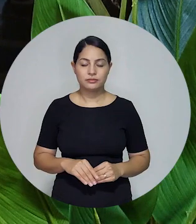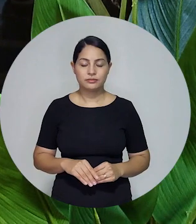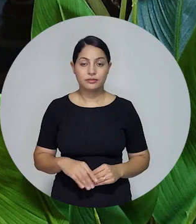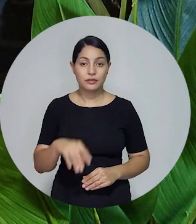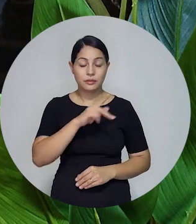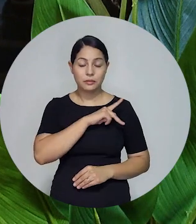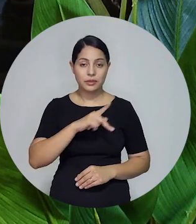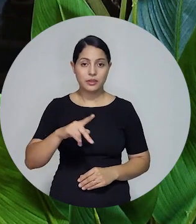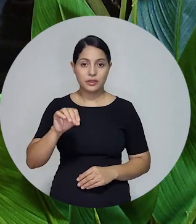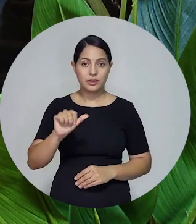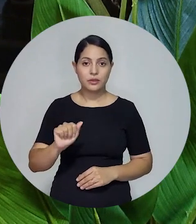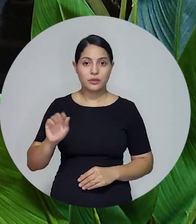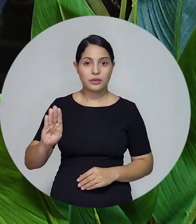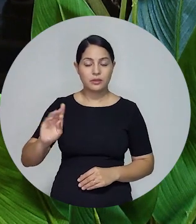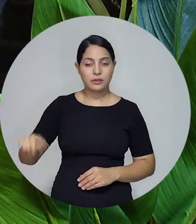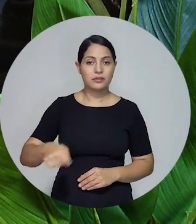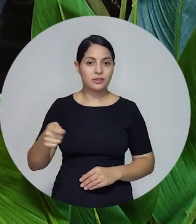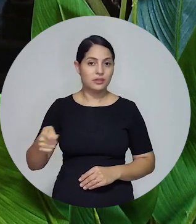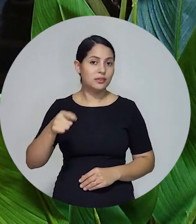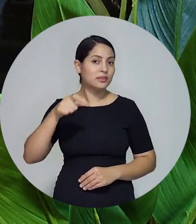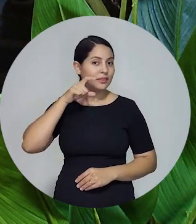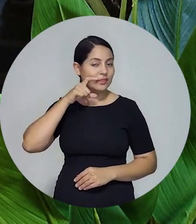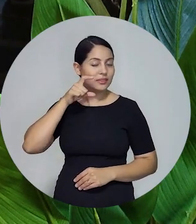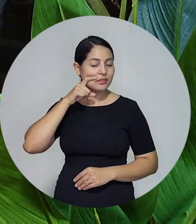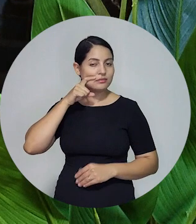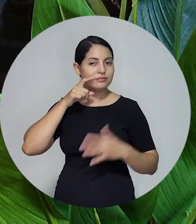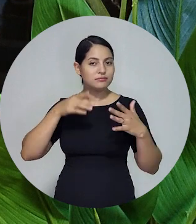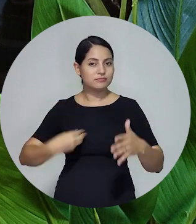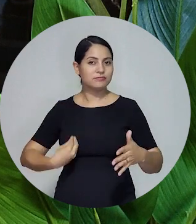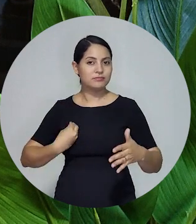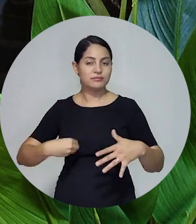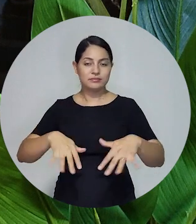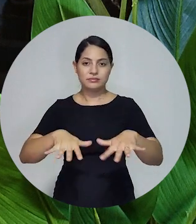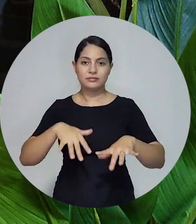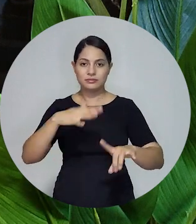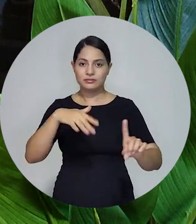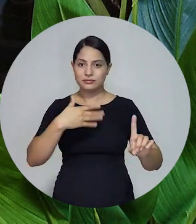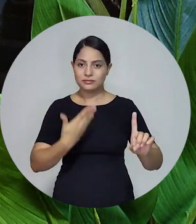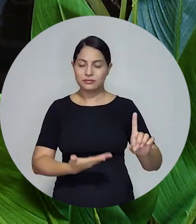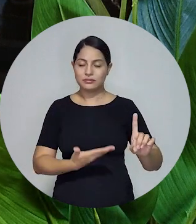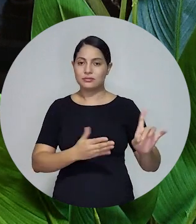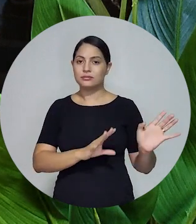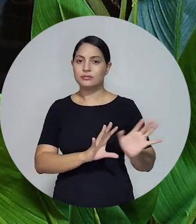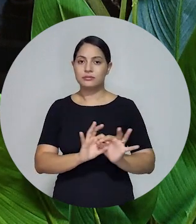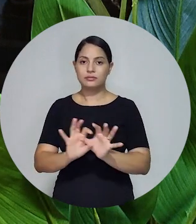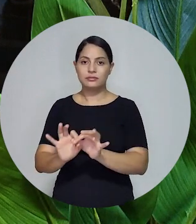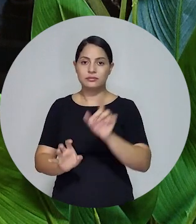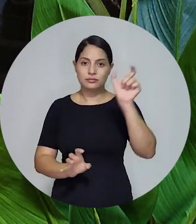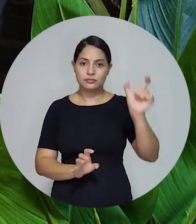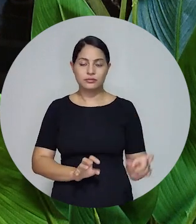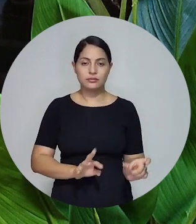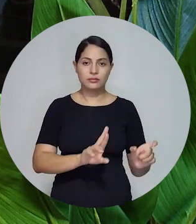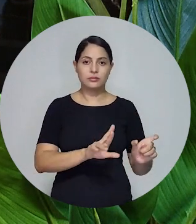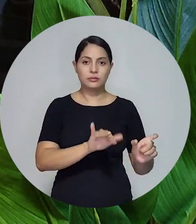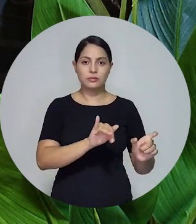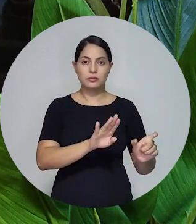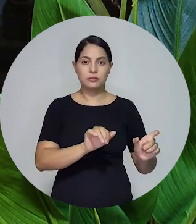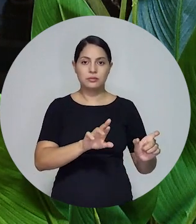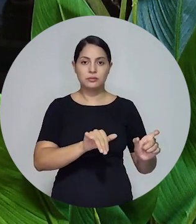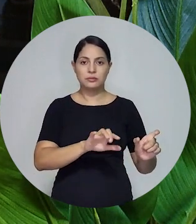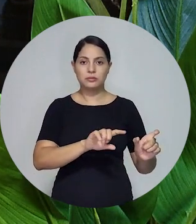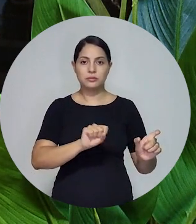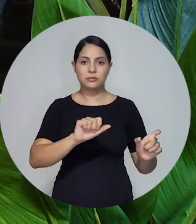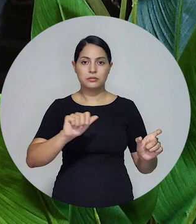O presidente da OAB Nacional, Beto Simonetti, participou da sessão solene para lembrar o centenário de falecimento de Rui